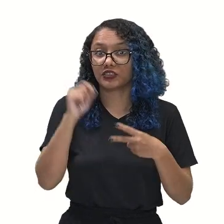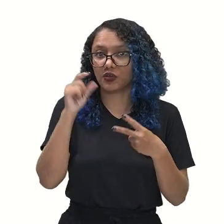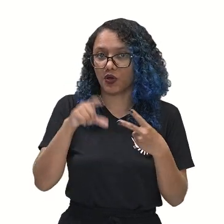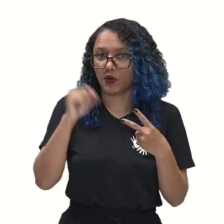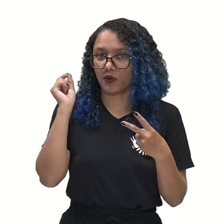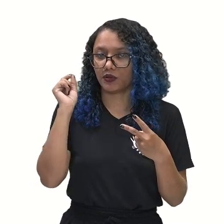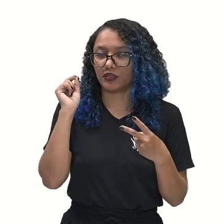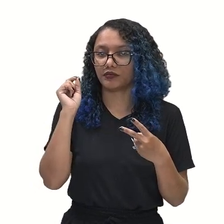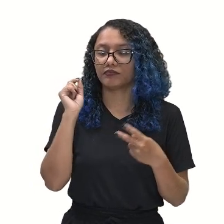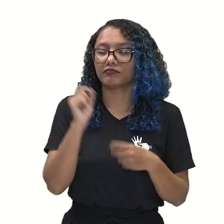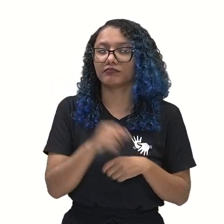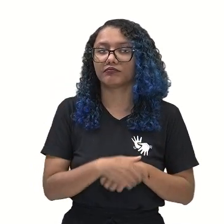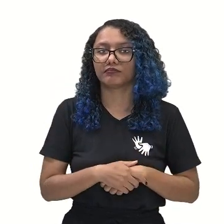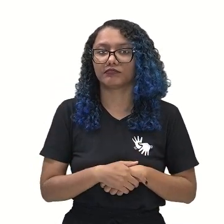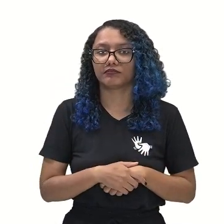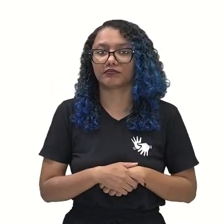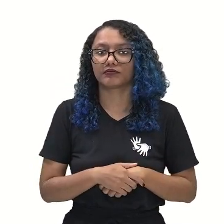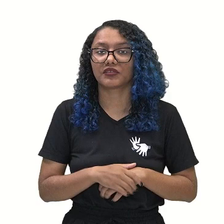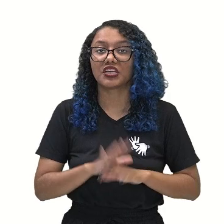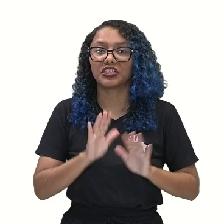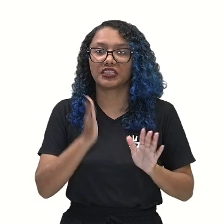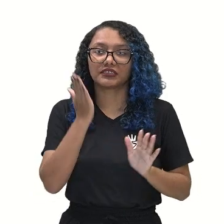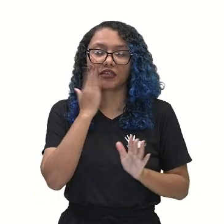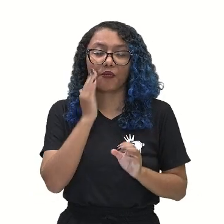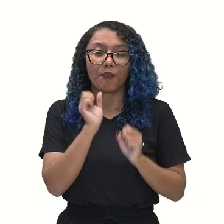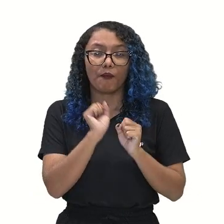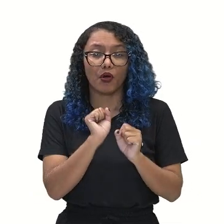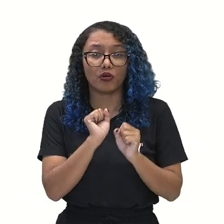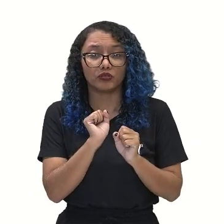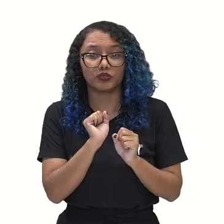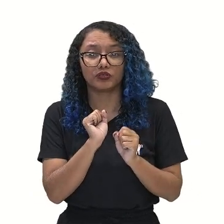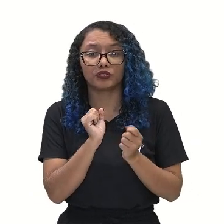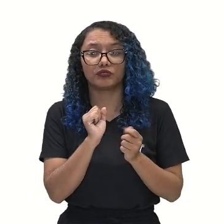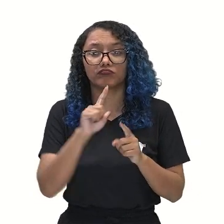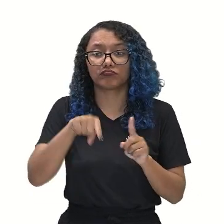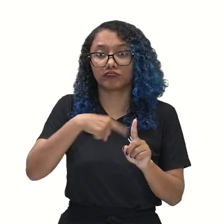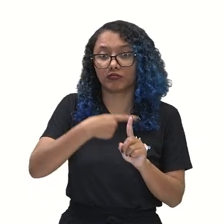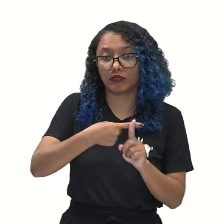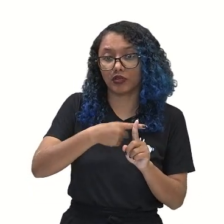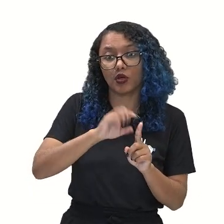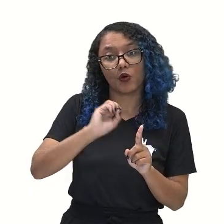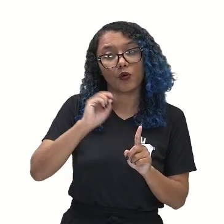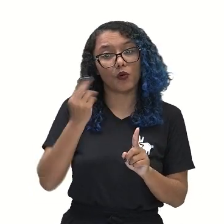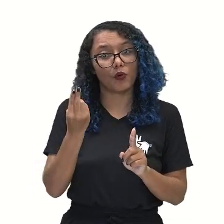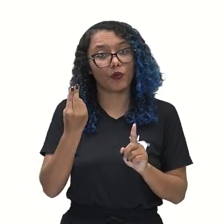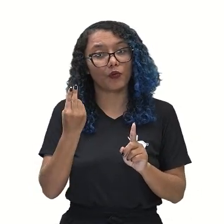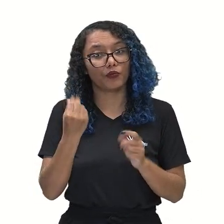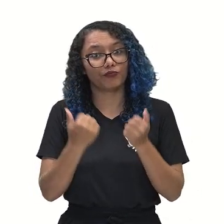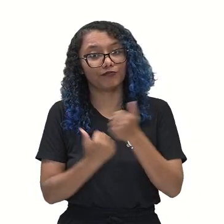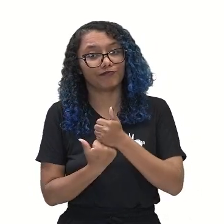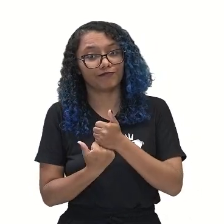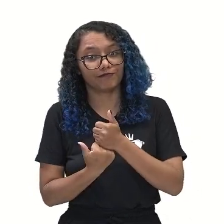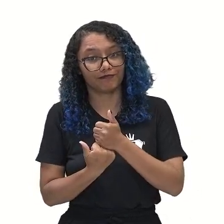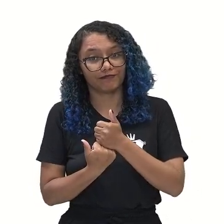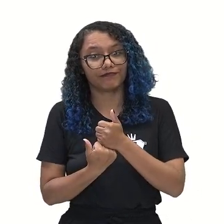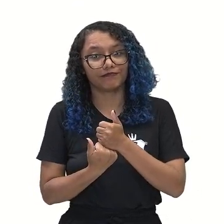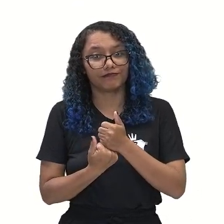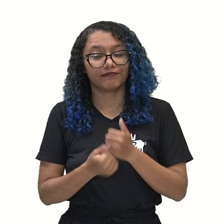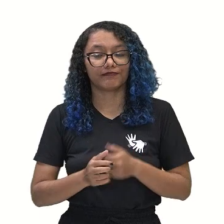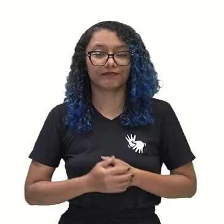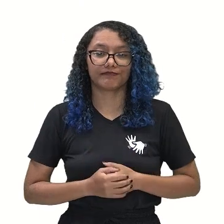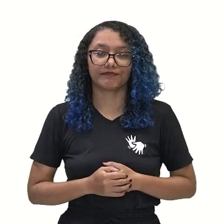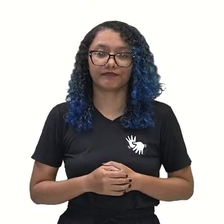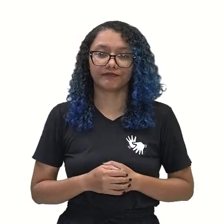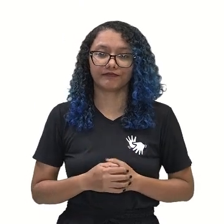o método, você já sabe, pode ser a adição ou pode ser a